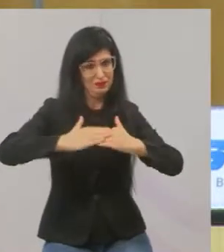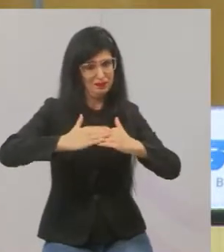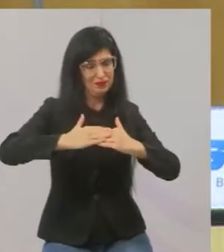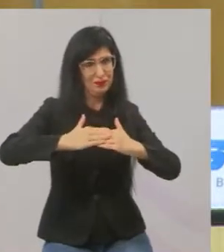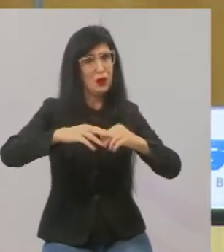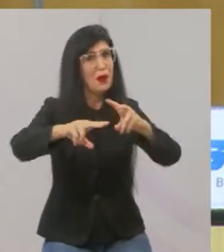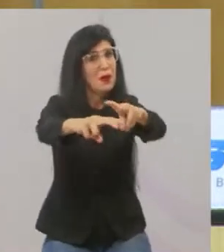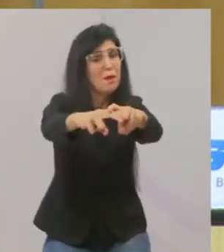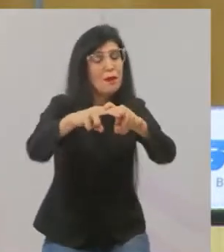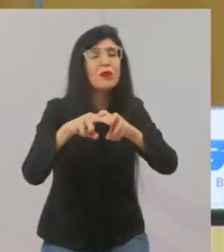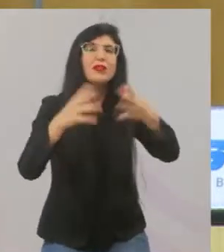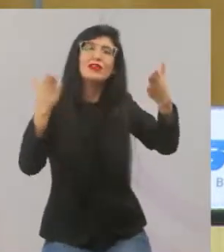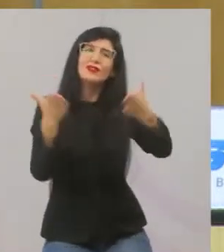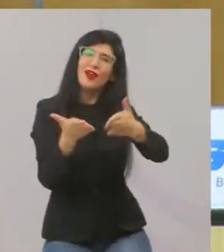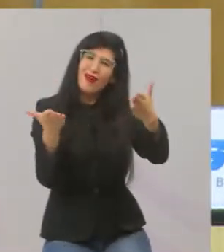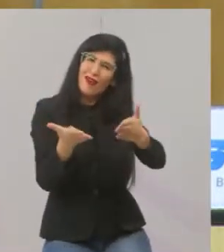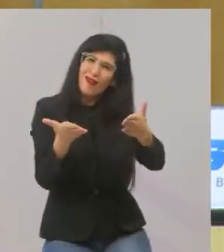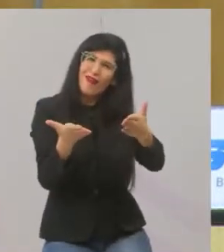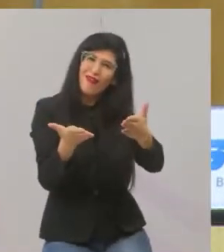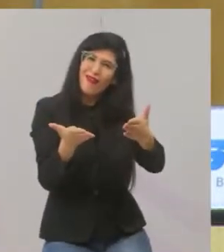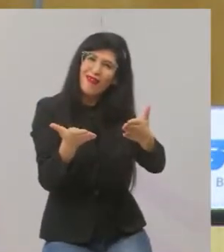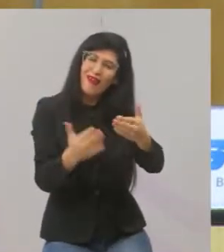que formalizemos a sua posse.